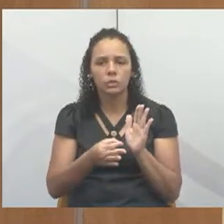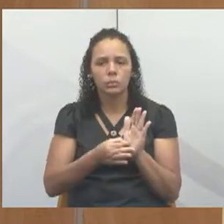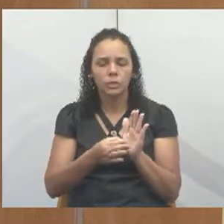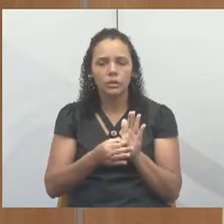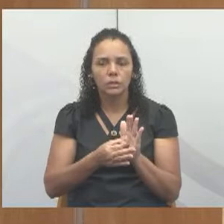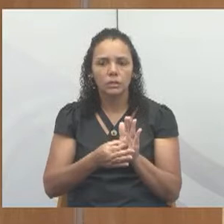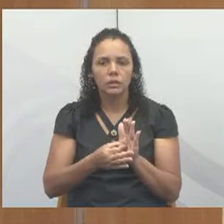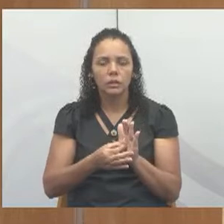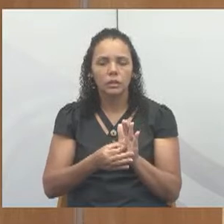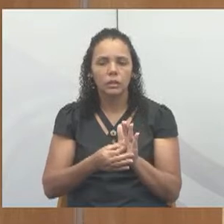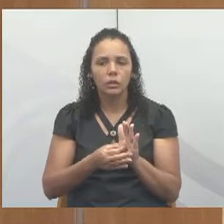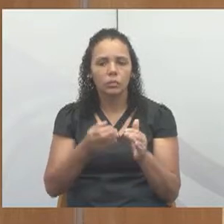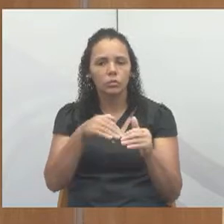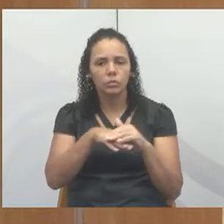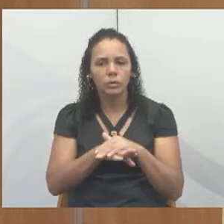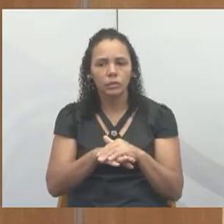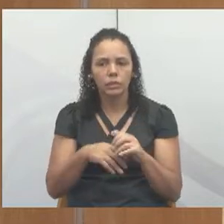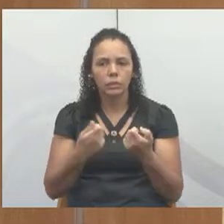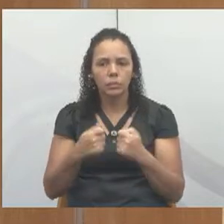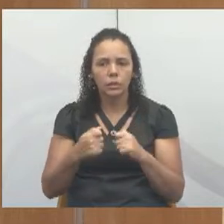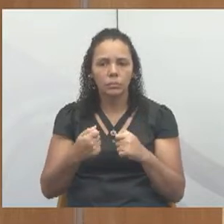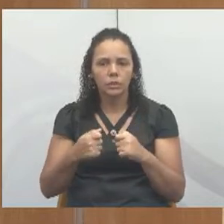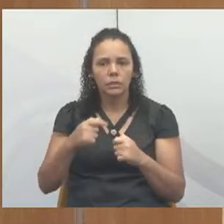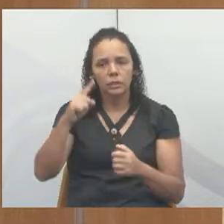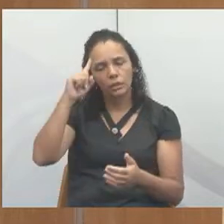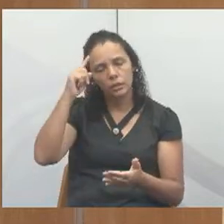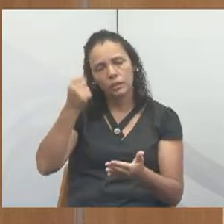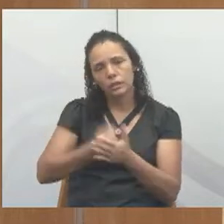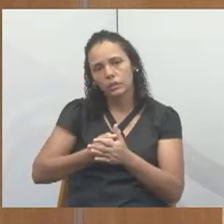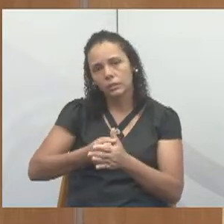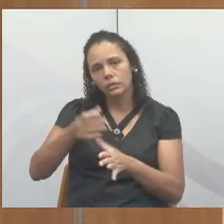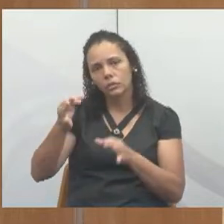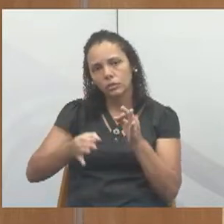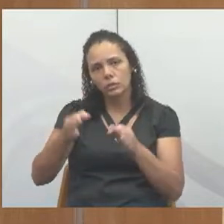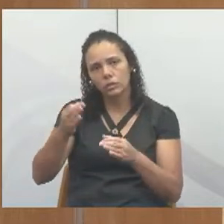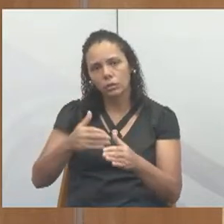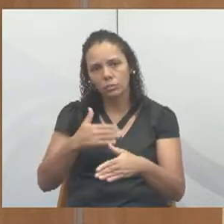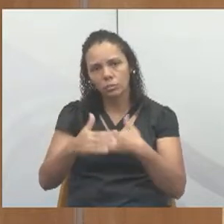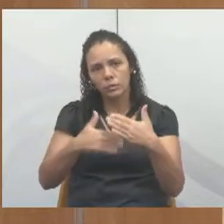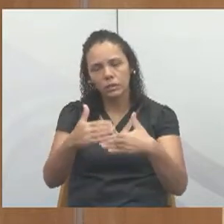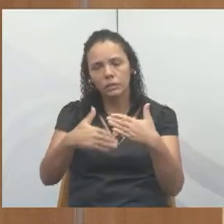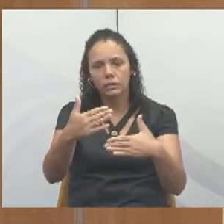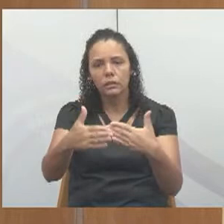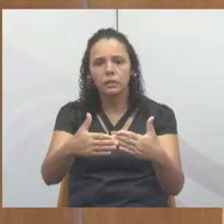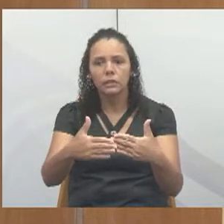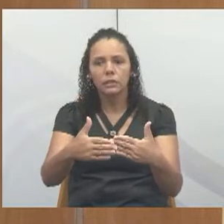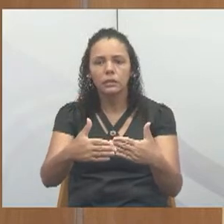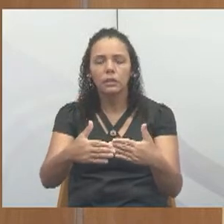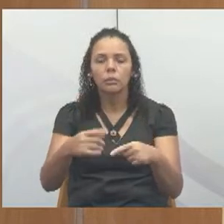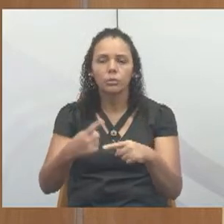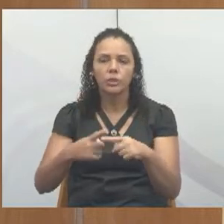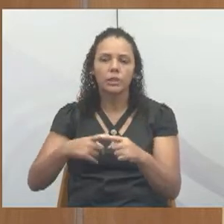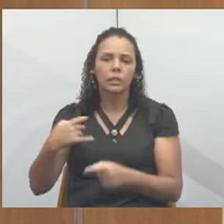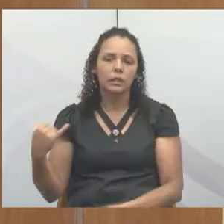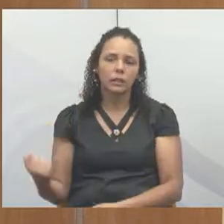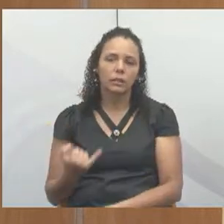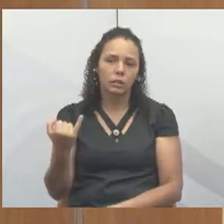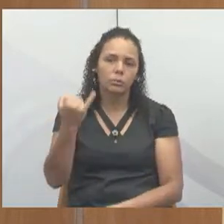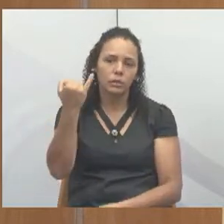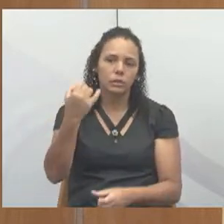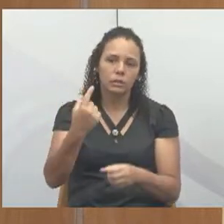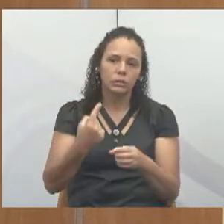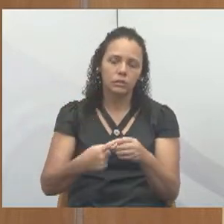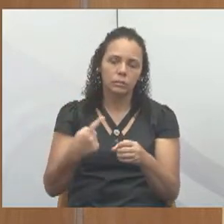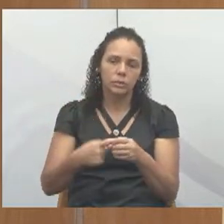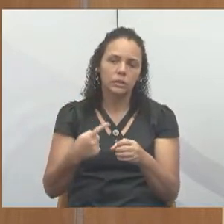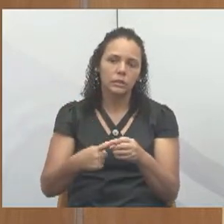perdido, mas a gente precisa dessa decisão judicial para seguir, e como você mesmo disse, Rodrigo, é muito importante para a cidade. É extremamente